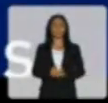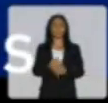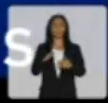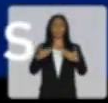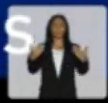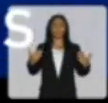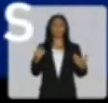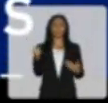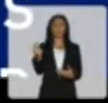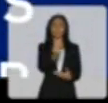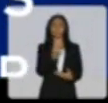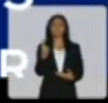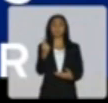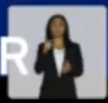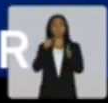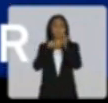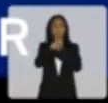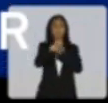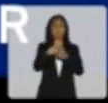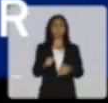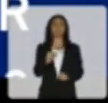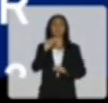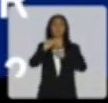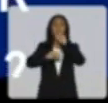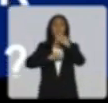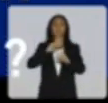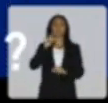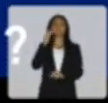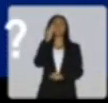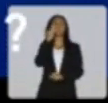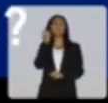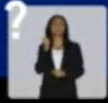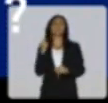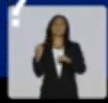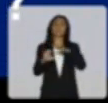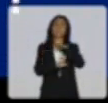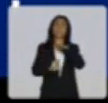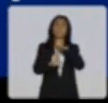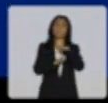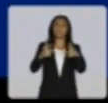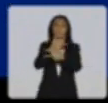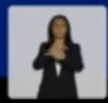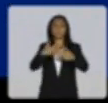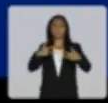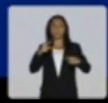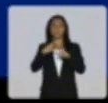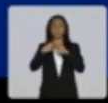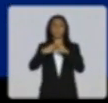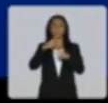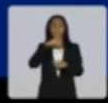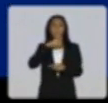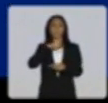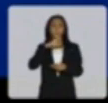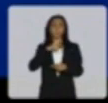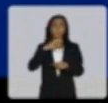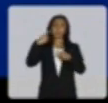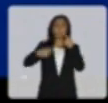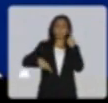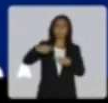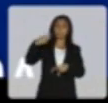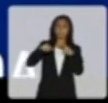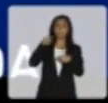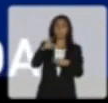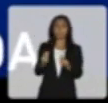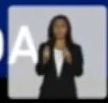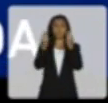então cabe um direito de pergunta mitchell se você é empresário de muitos negócios porque teve que ser processado